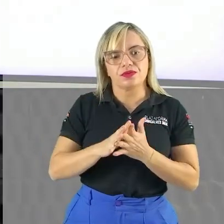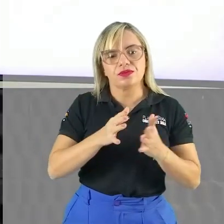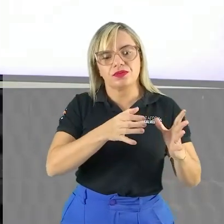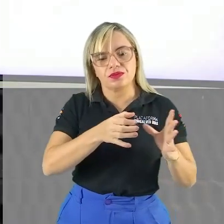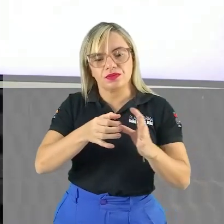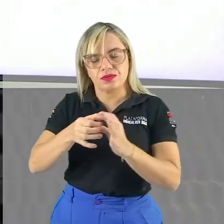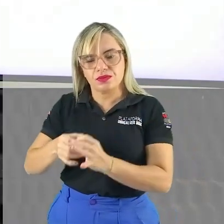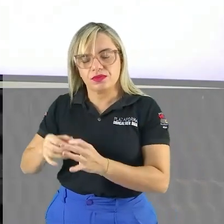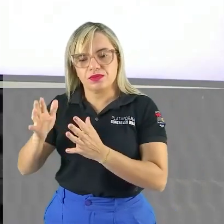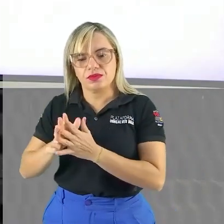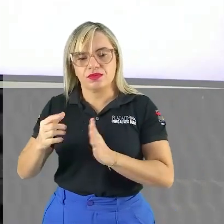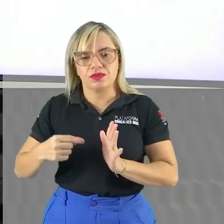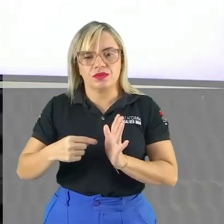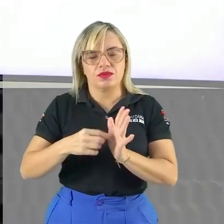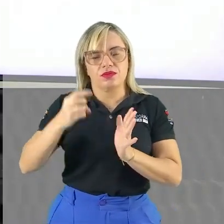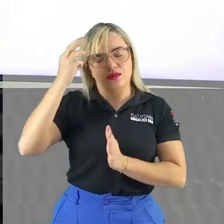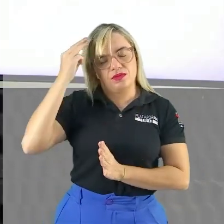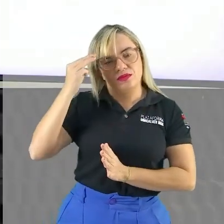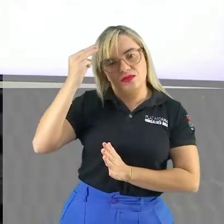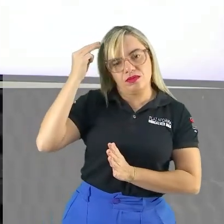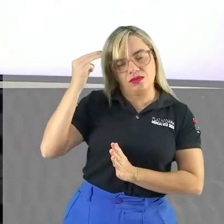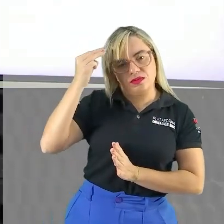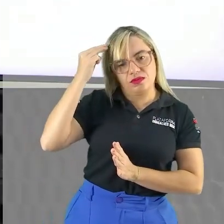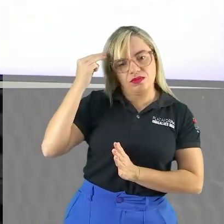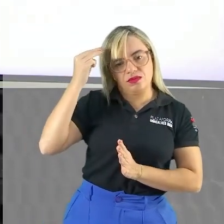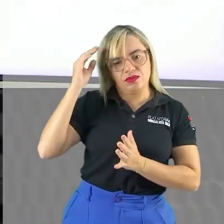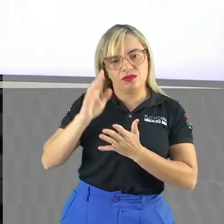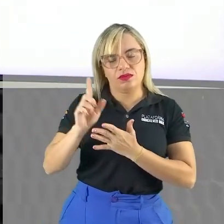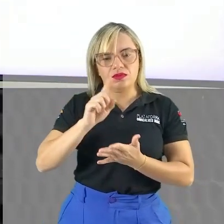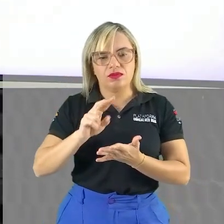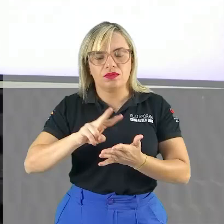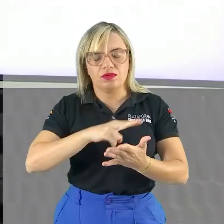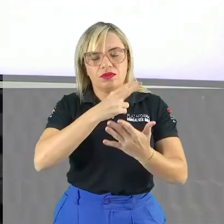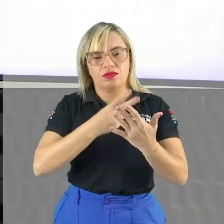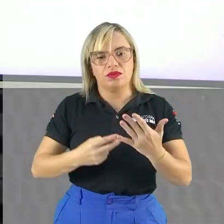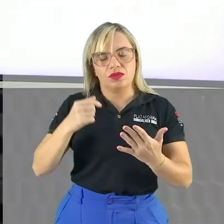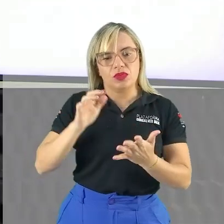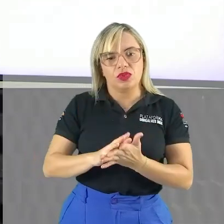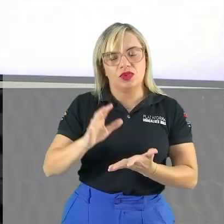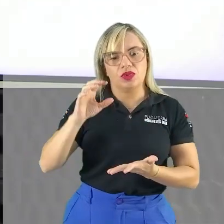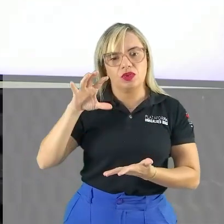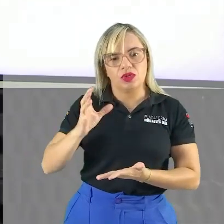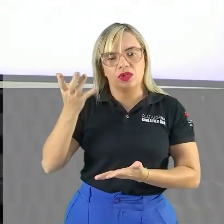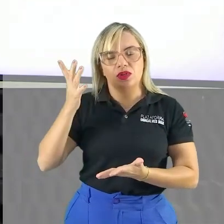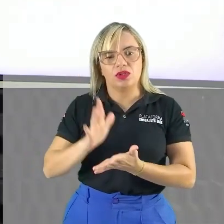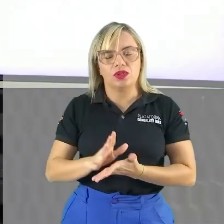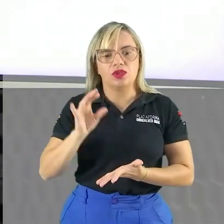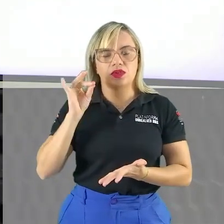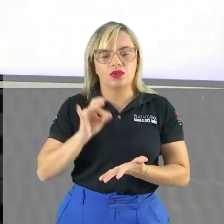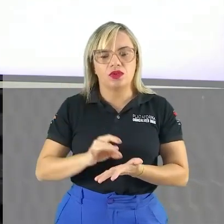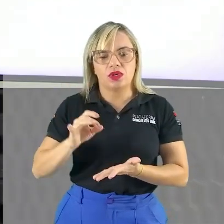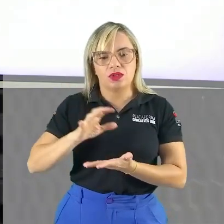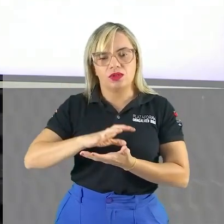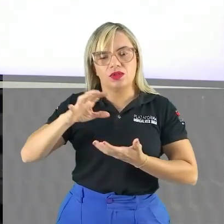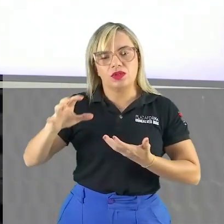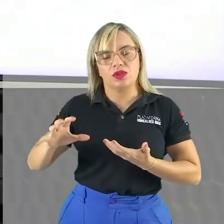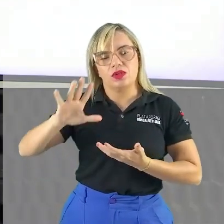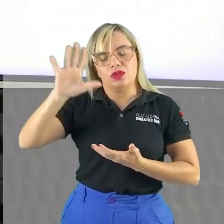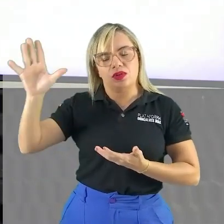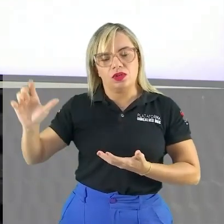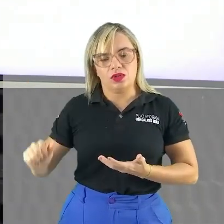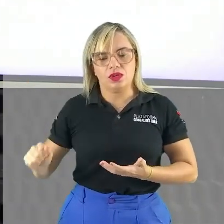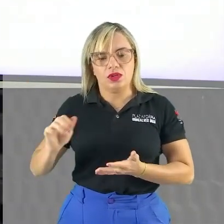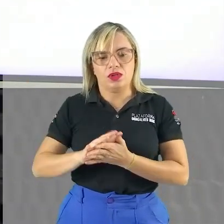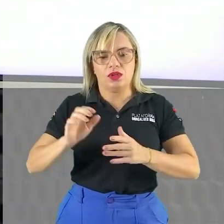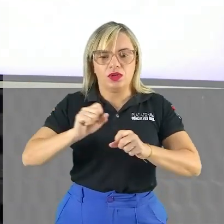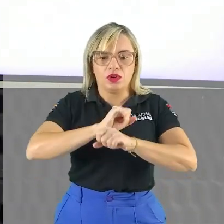ela vai trazendo memórias que não traduzem realmente a realidade do continente. E isso, claro, nós estamos